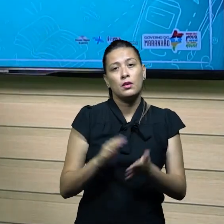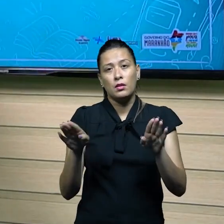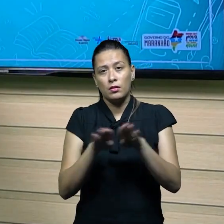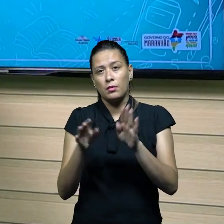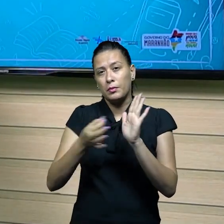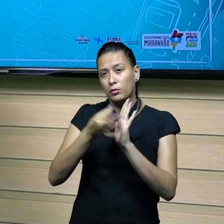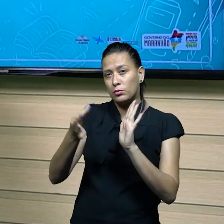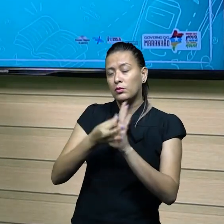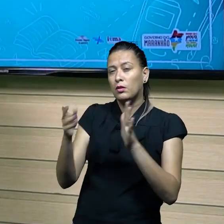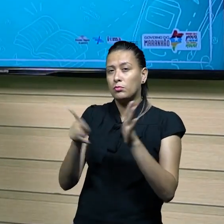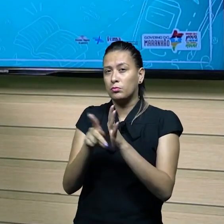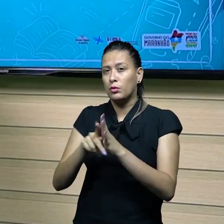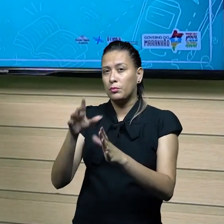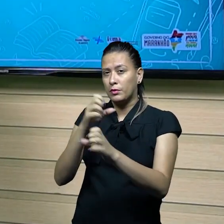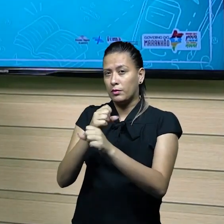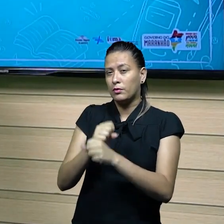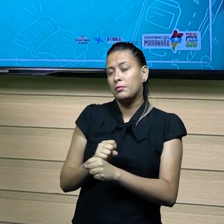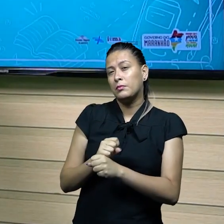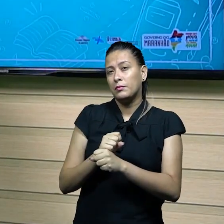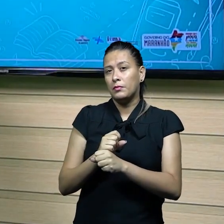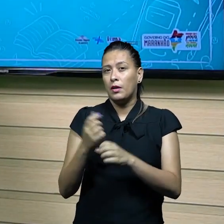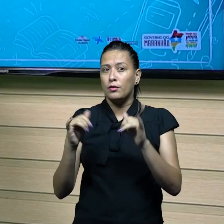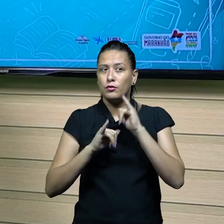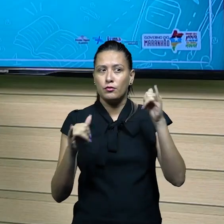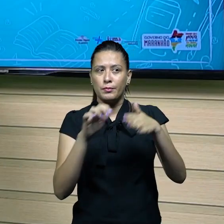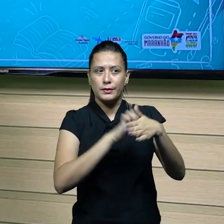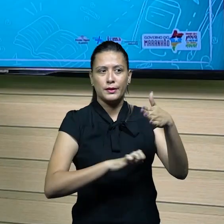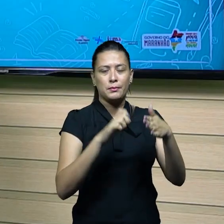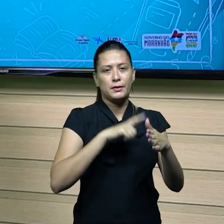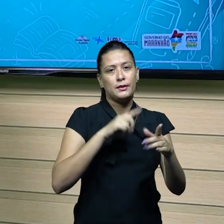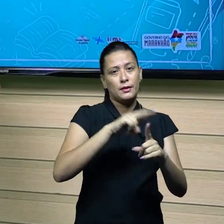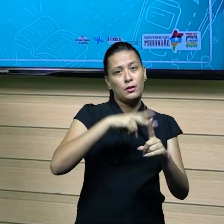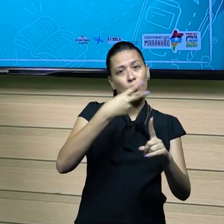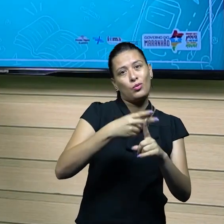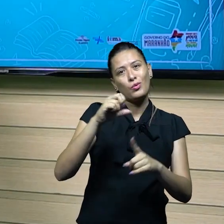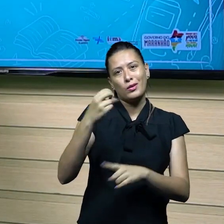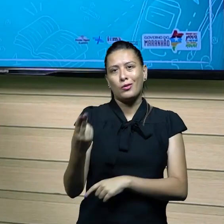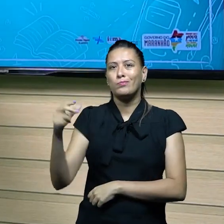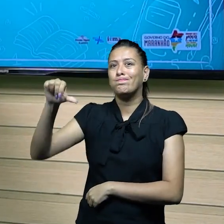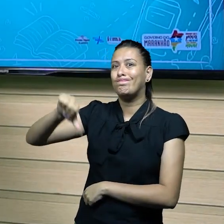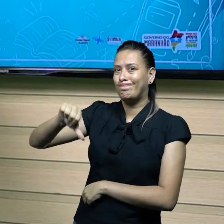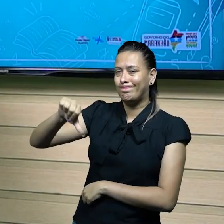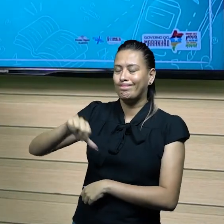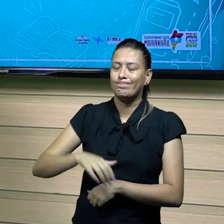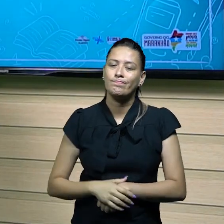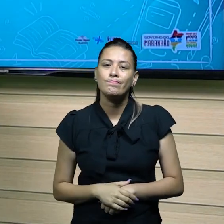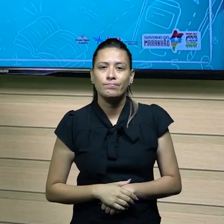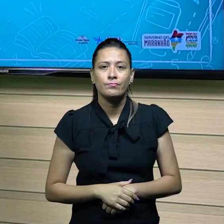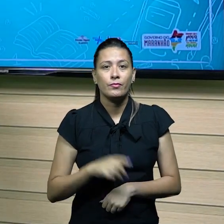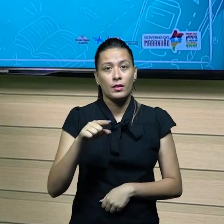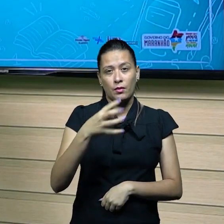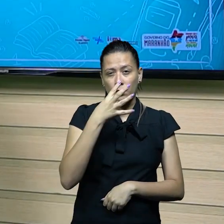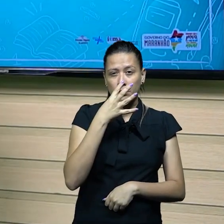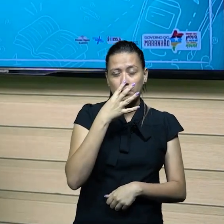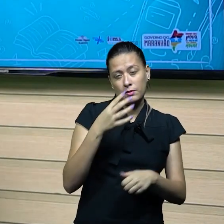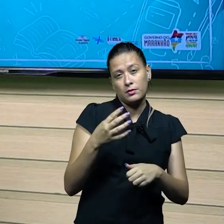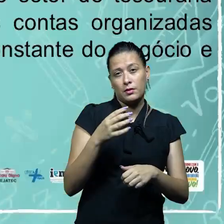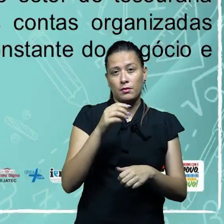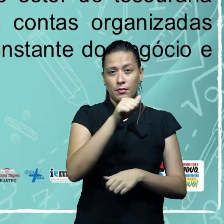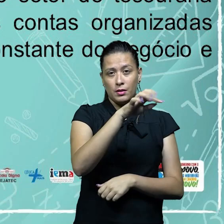lucro naquele momento ou se ela está tendo prejuízo, tá? A partir do momento que ela analisa os ativos e os passivos daquela empresa,